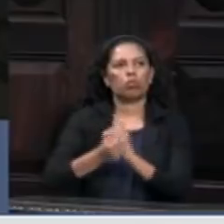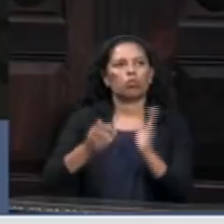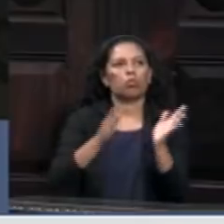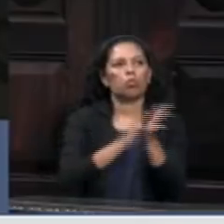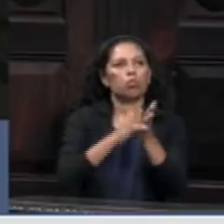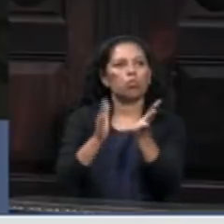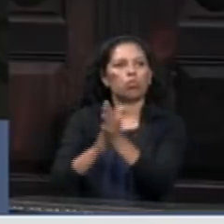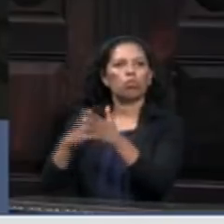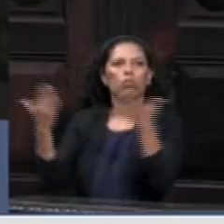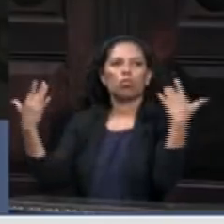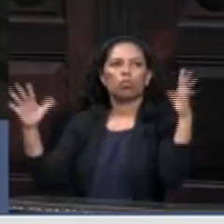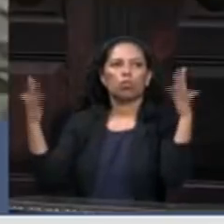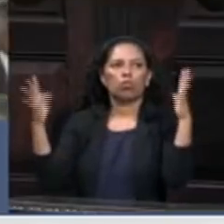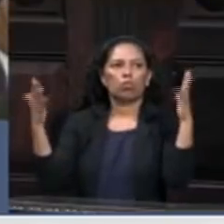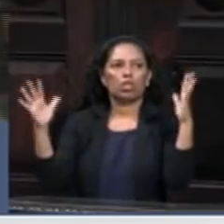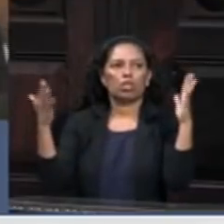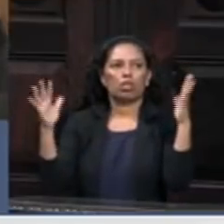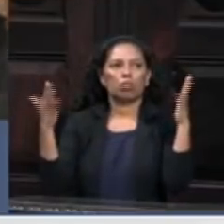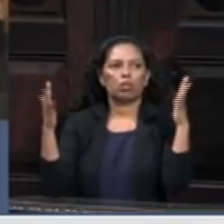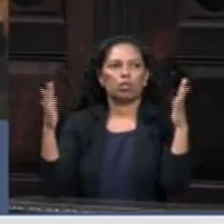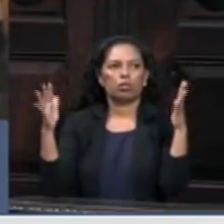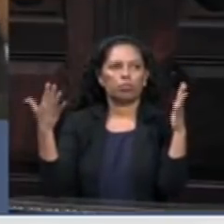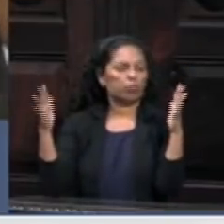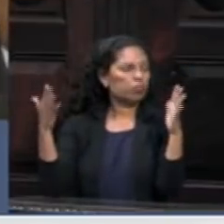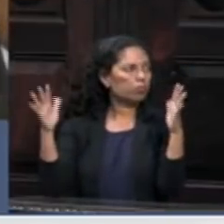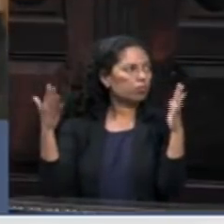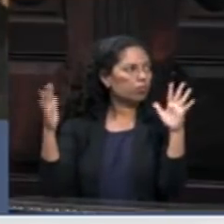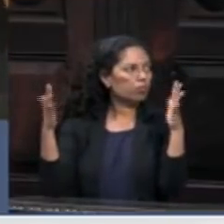pela parceria, sejam sempre bem-vindos. Parabéns, sejam